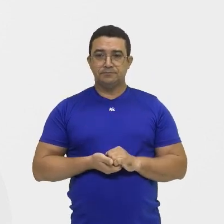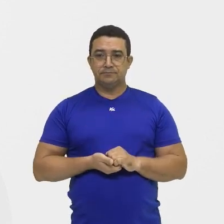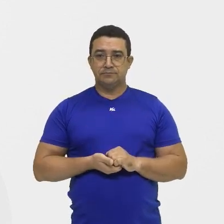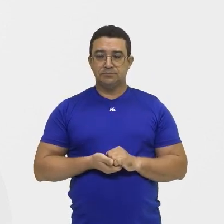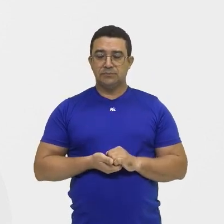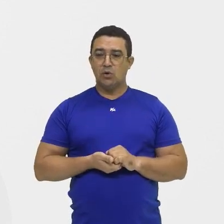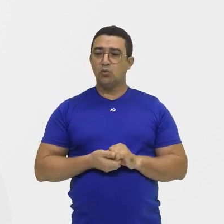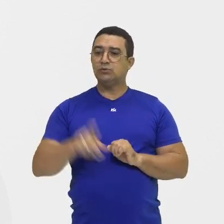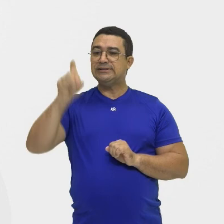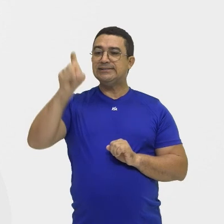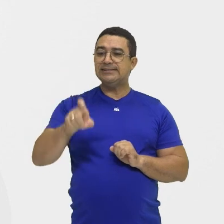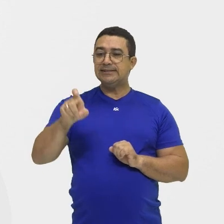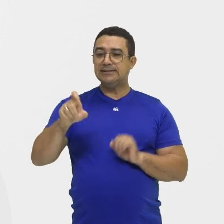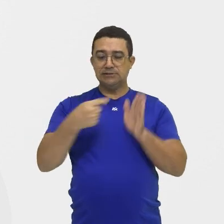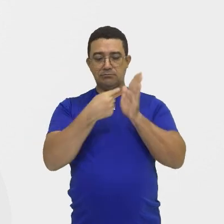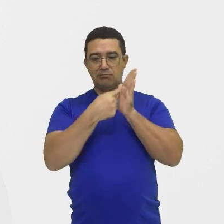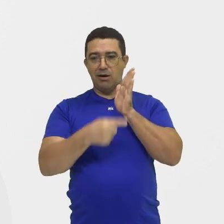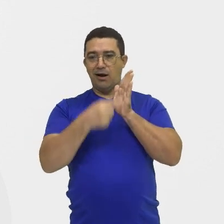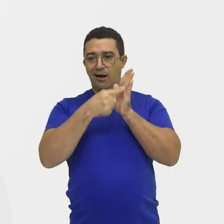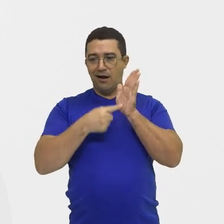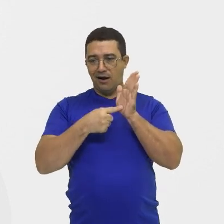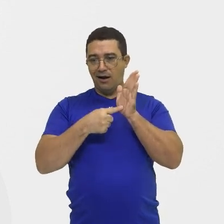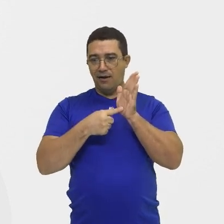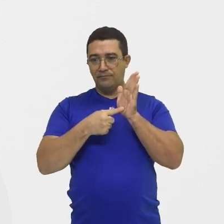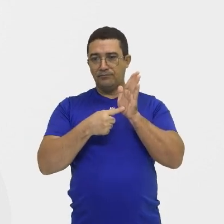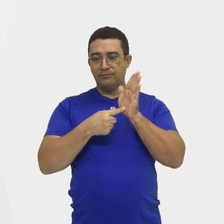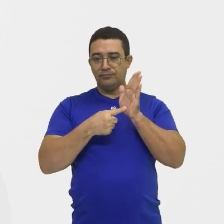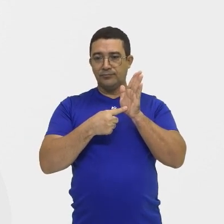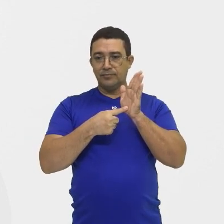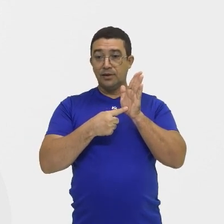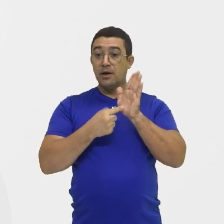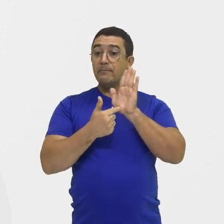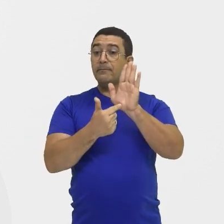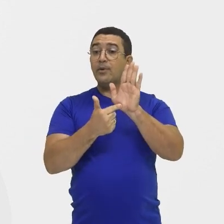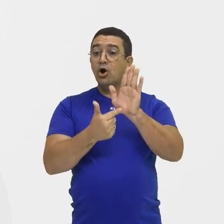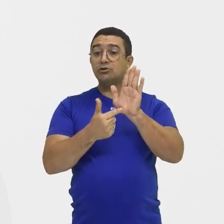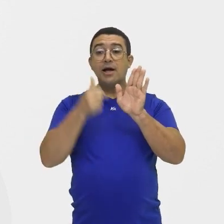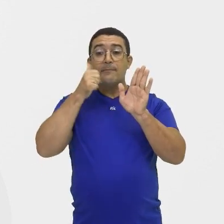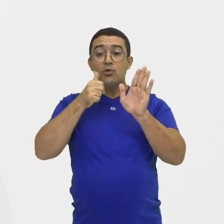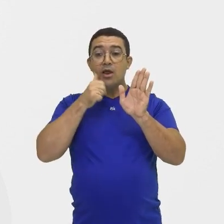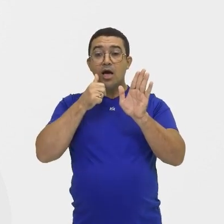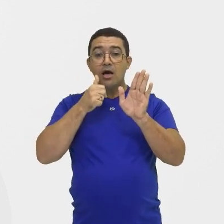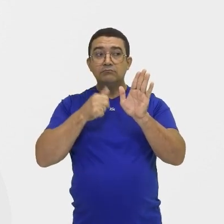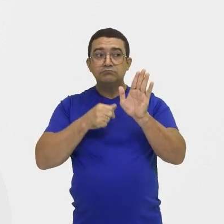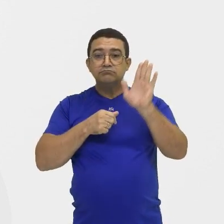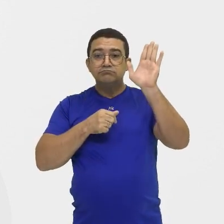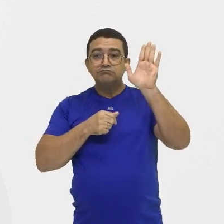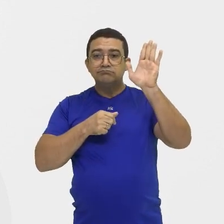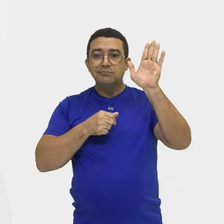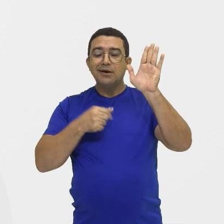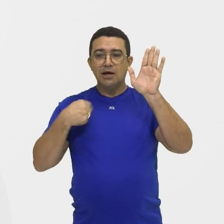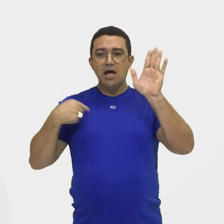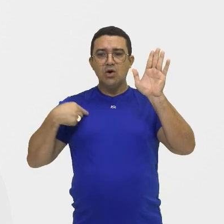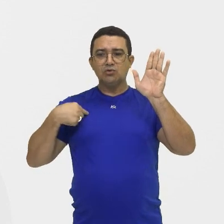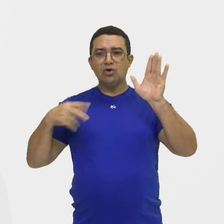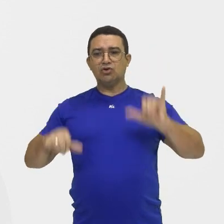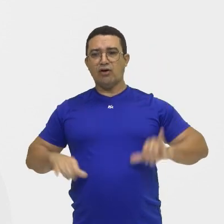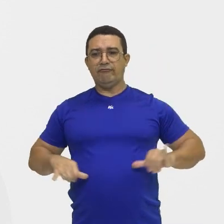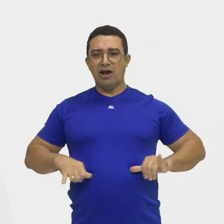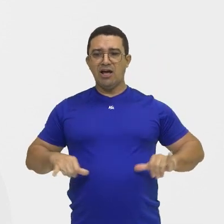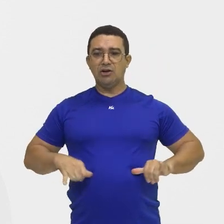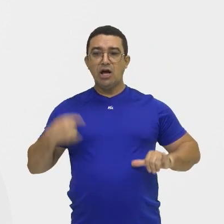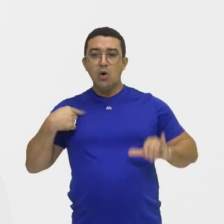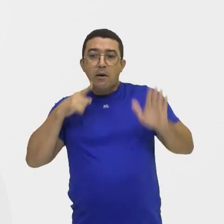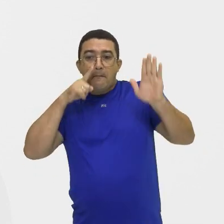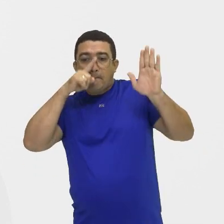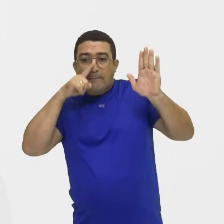letra X aí, escrita na mão, conforme já explicamos, né, ela, de preferência, tem que estar na cor vermelha. Só na cor